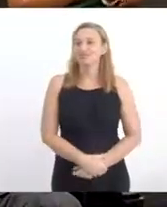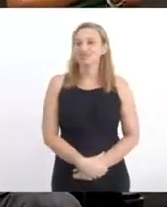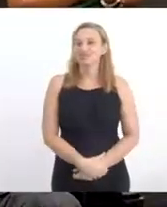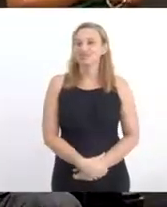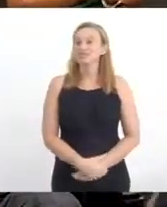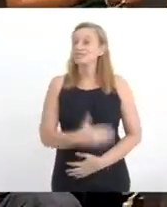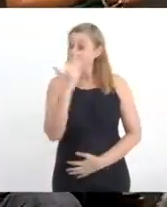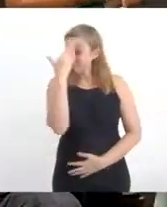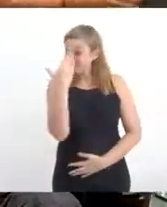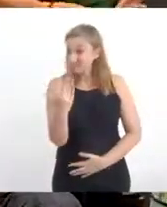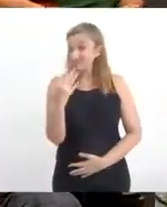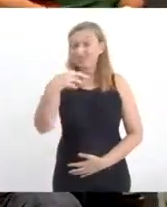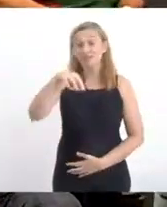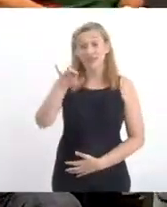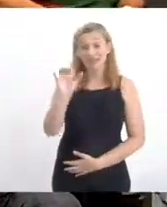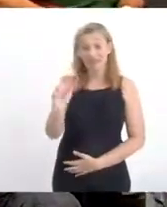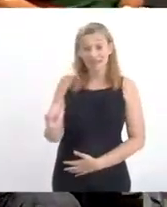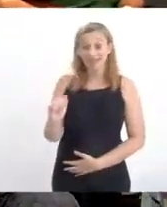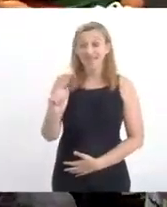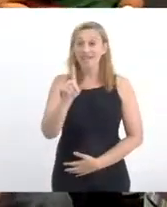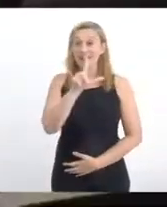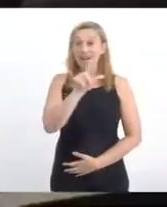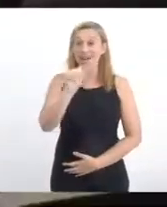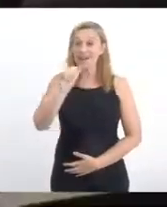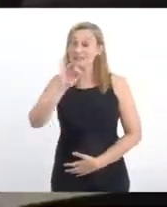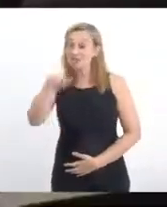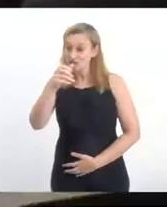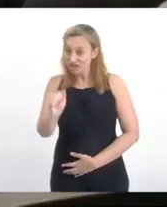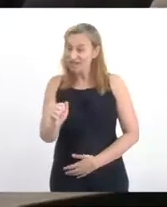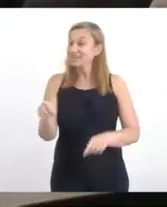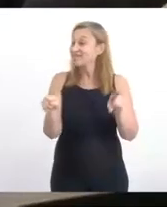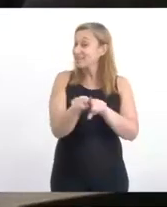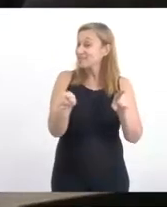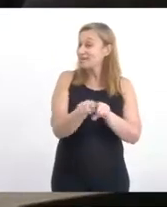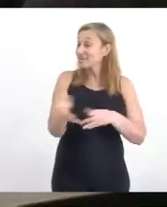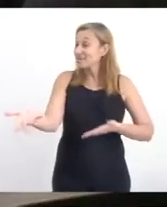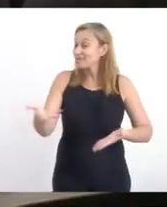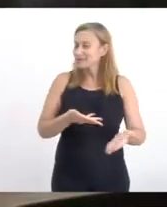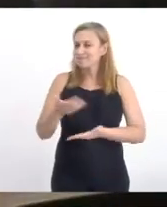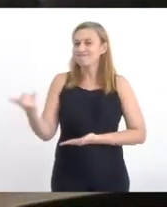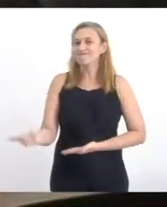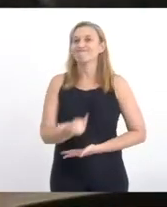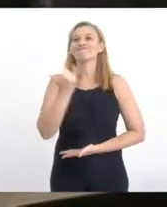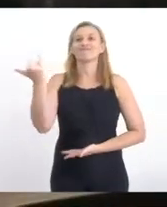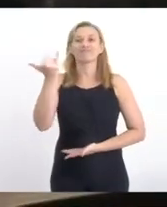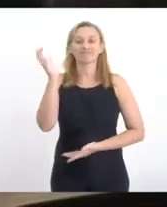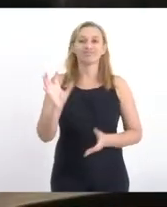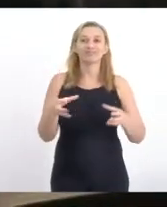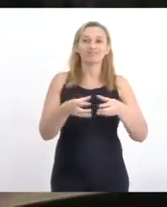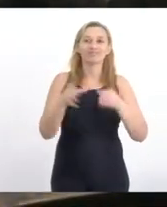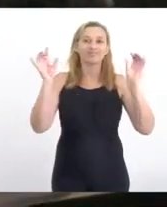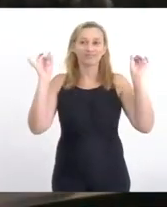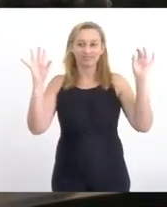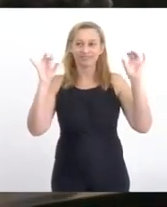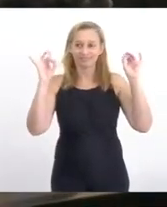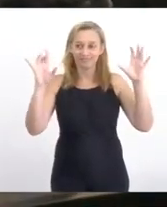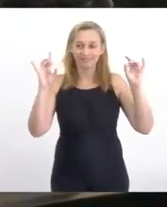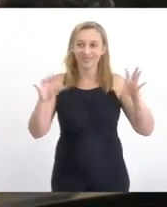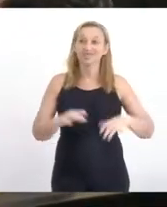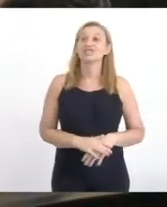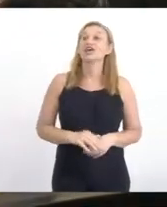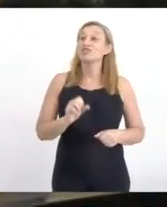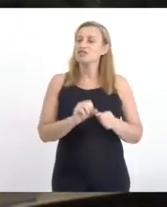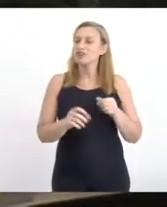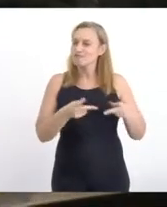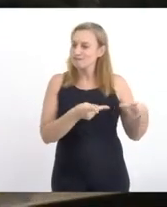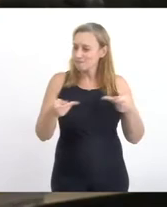é muito obrigada Mariana labjack aqui também essa parceria importante da comissão especial gente